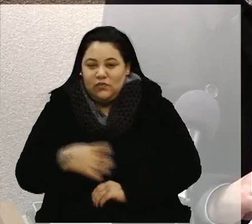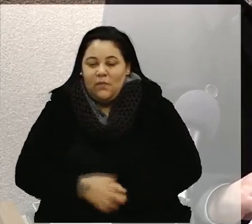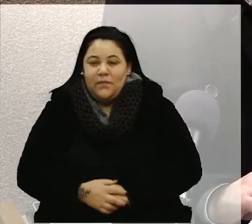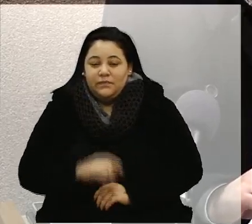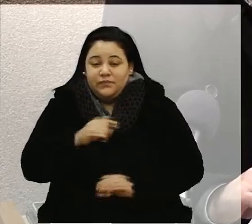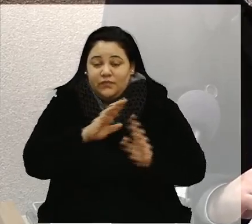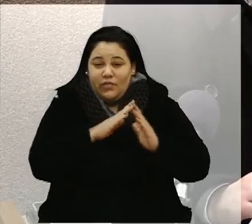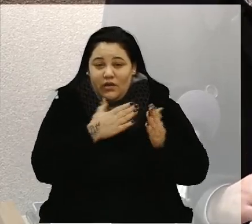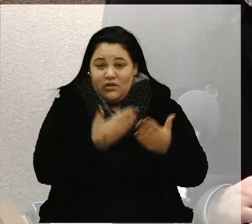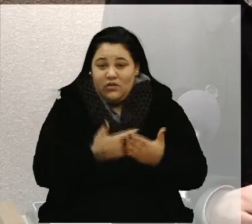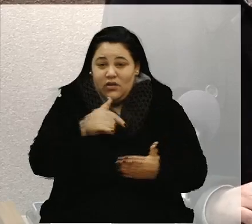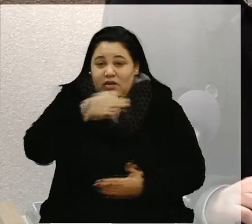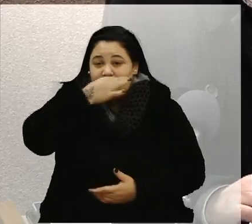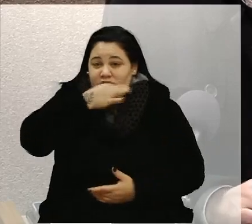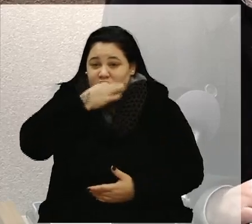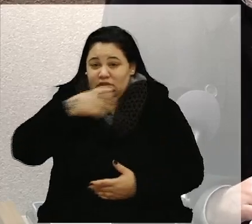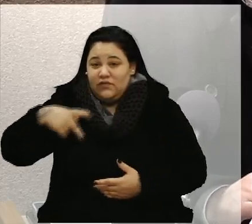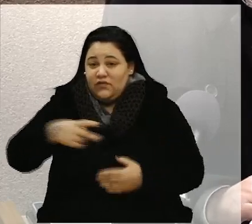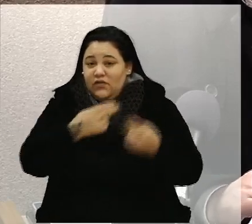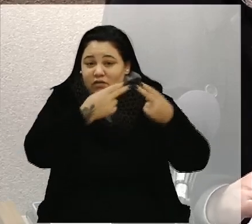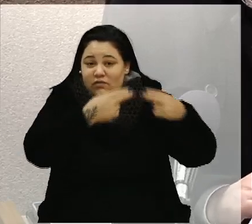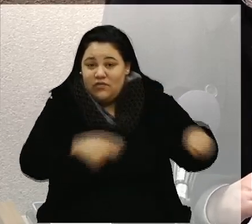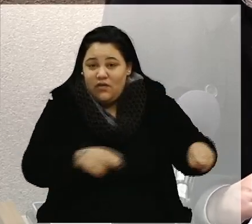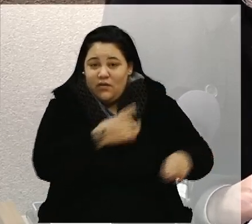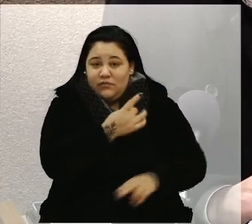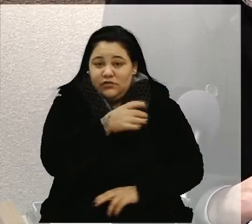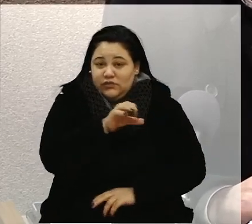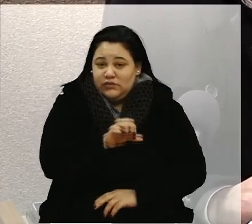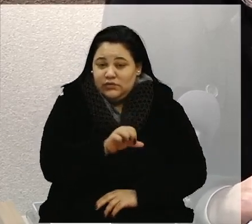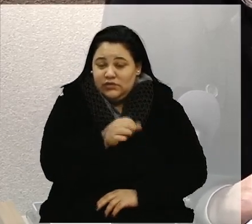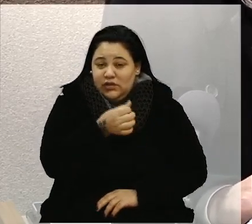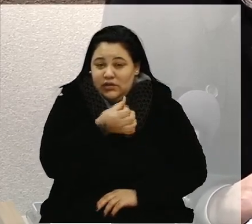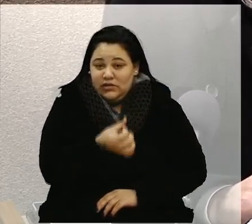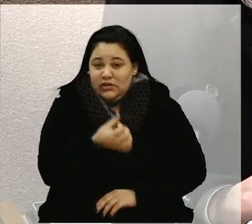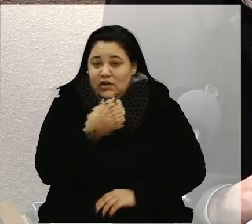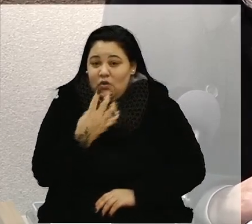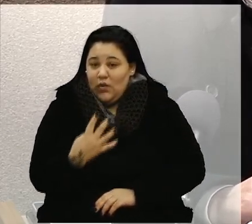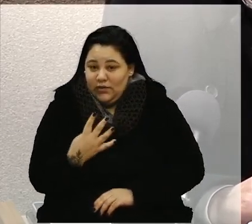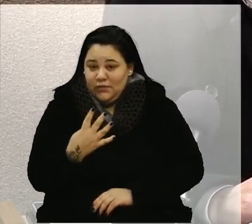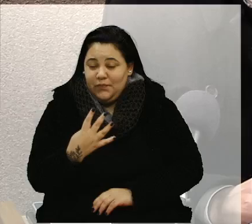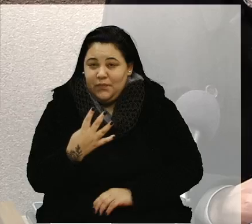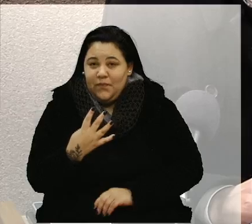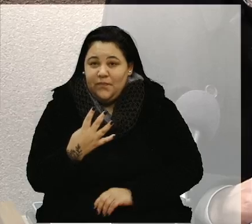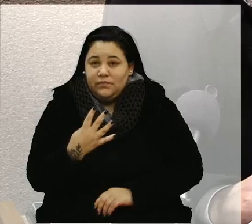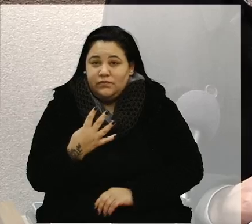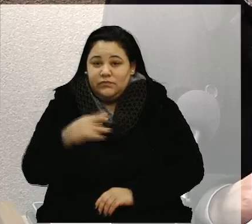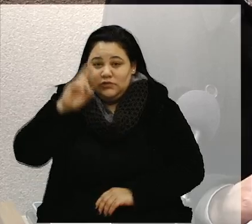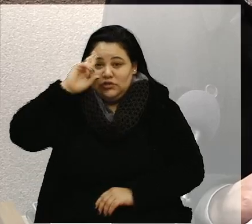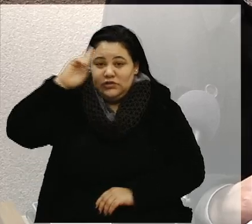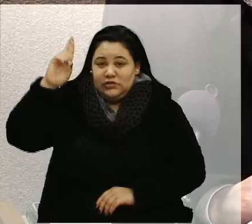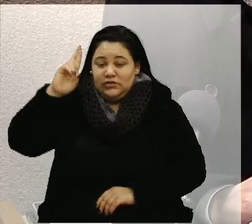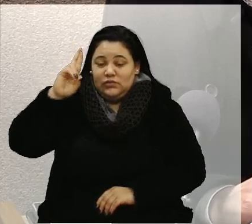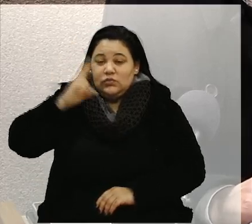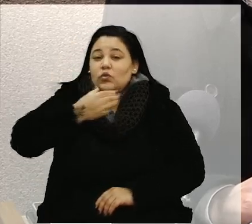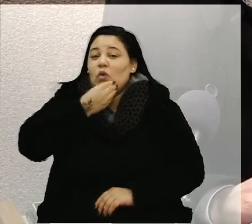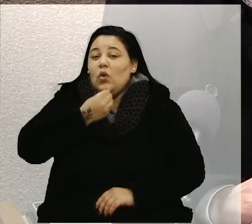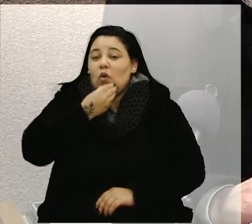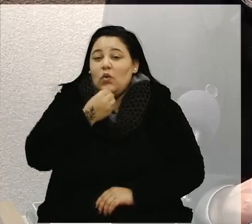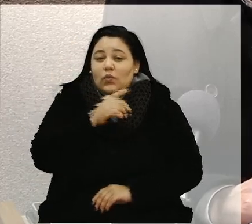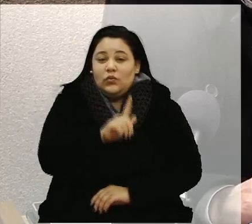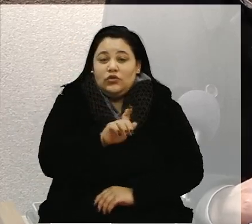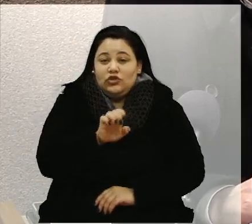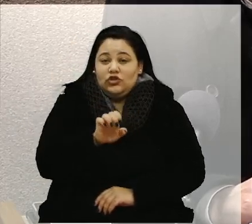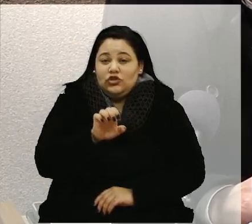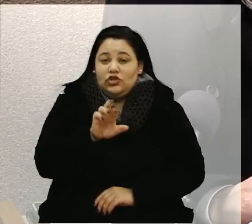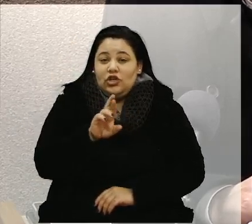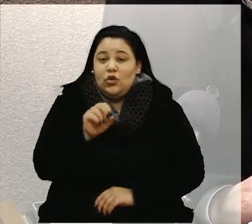IASIG Caxias do Sul foi inaugurado no ano de 1964, sob direção do senhor Geronil